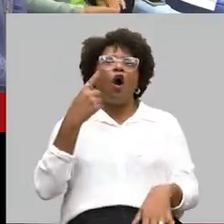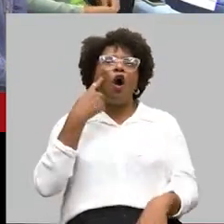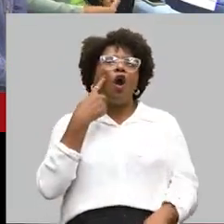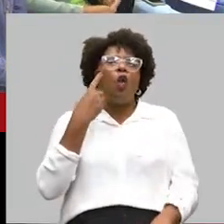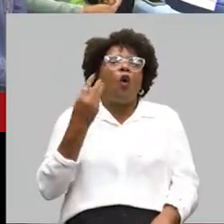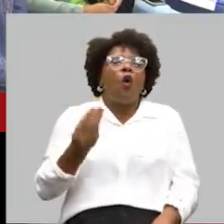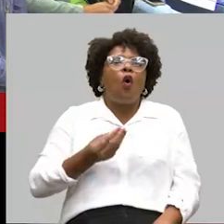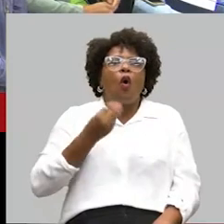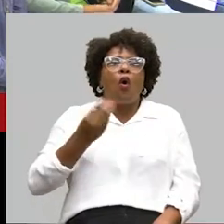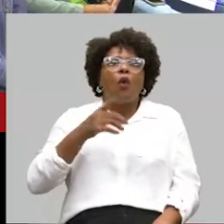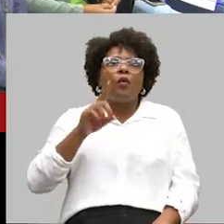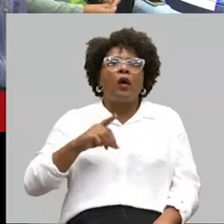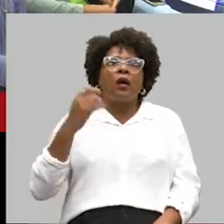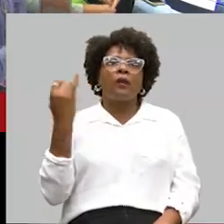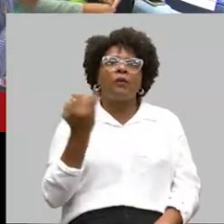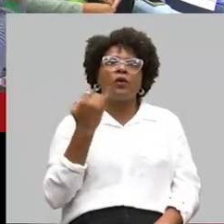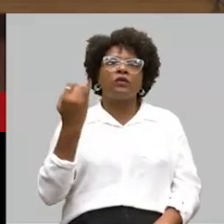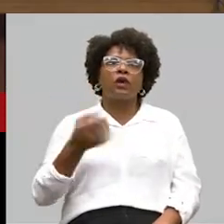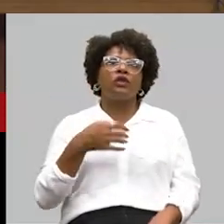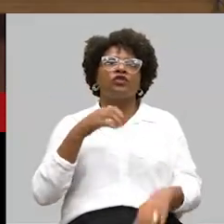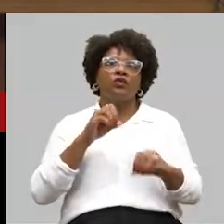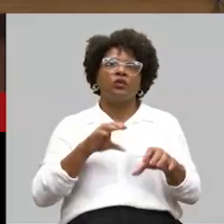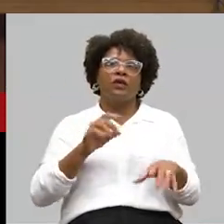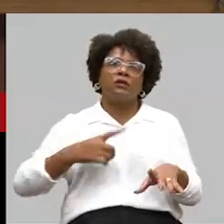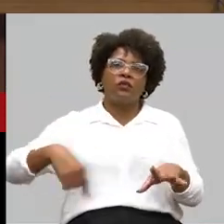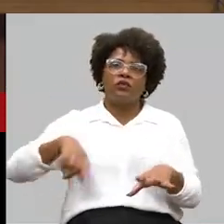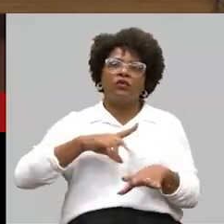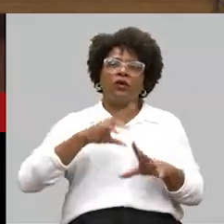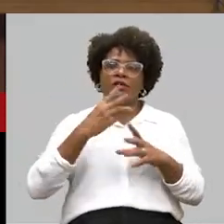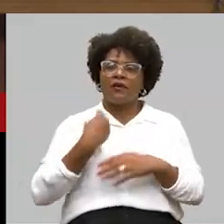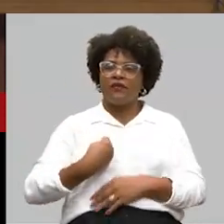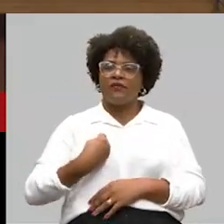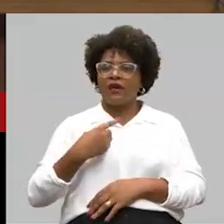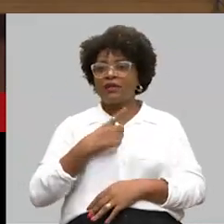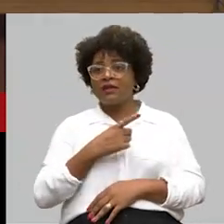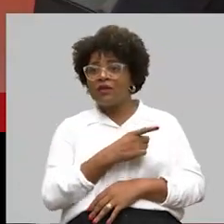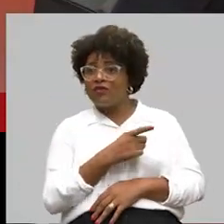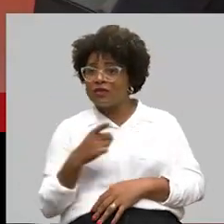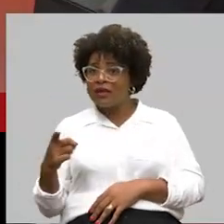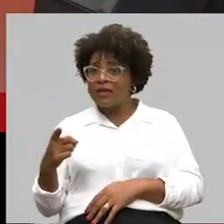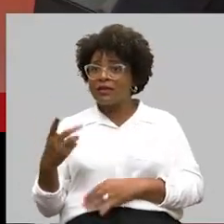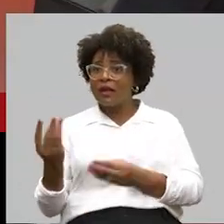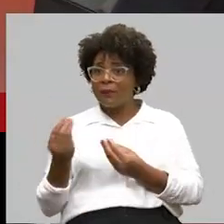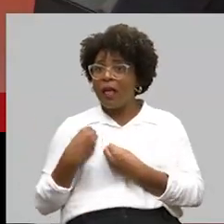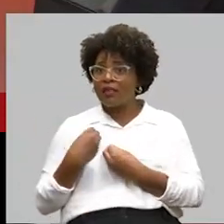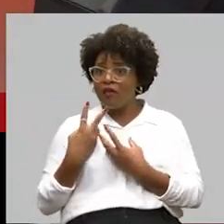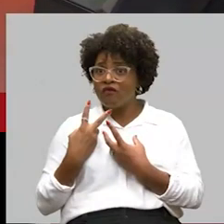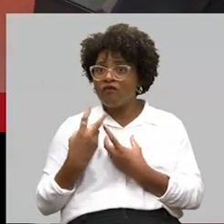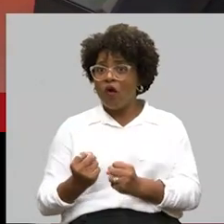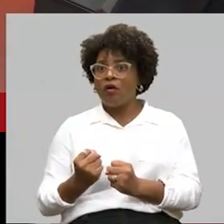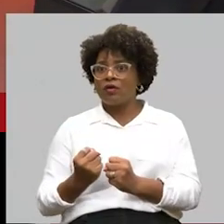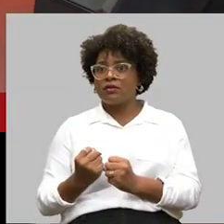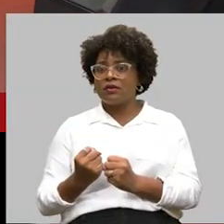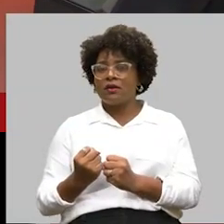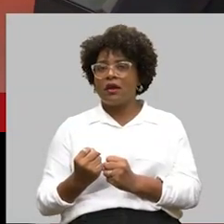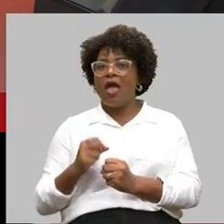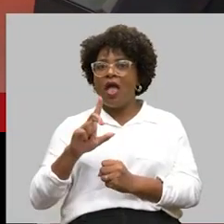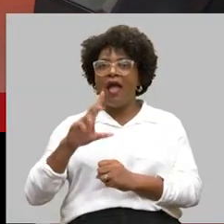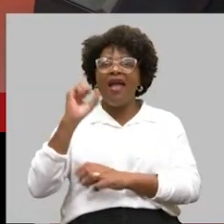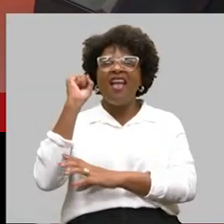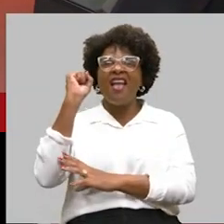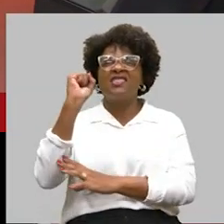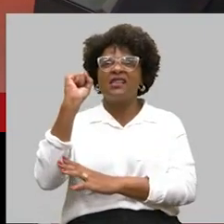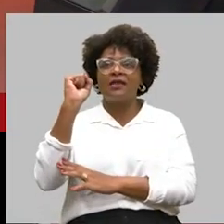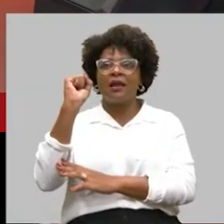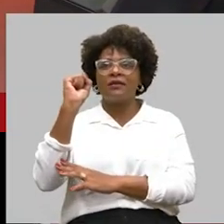a educação paraa nossa vida e ter vocês para fortalecer a gente né porque é força mesmo hoje a gente precisa de resistência e força porque